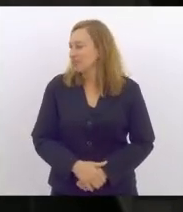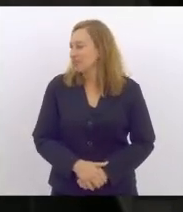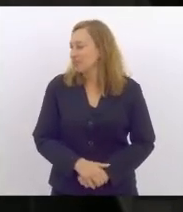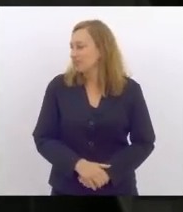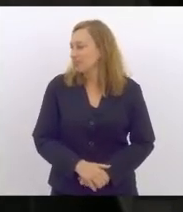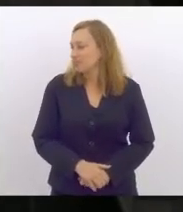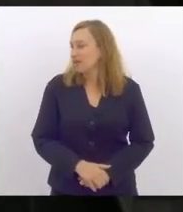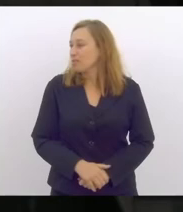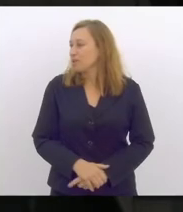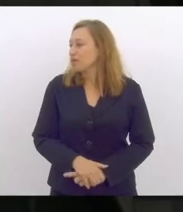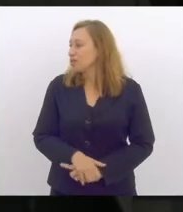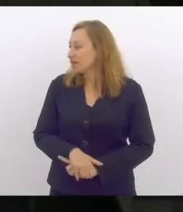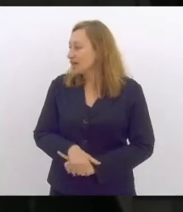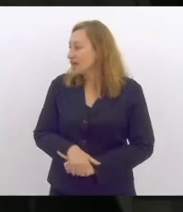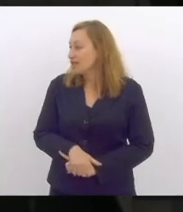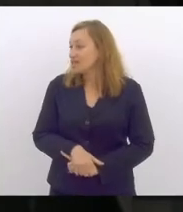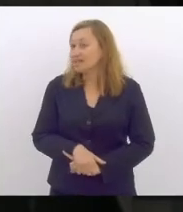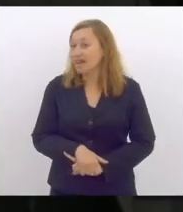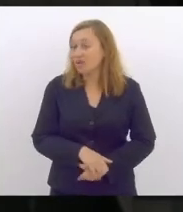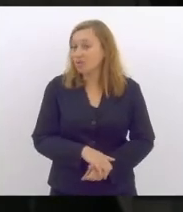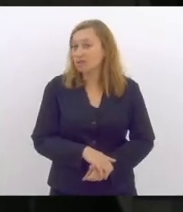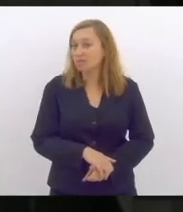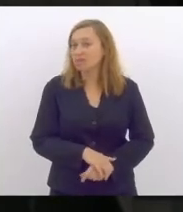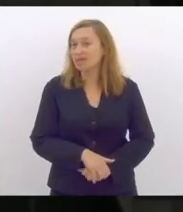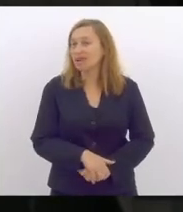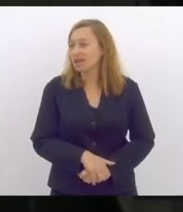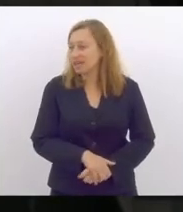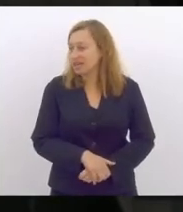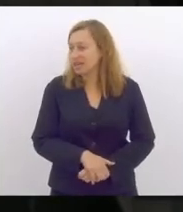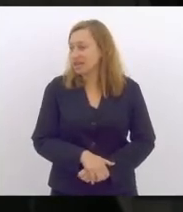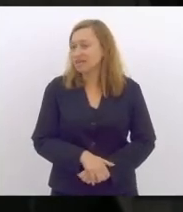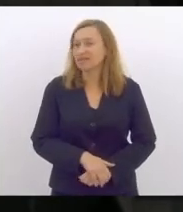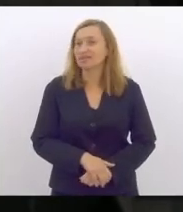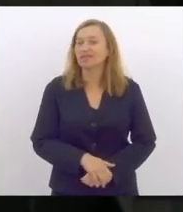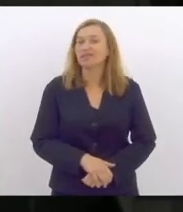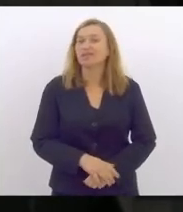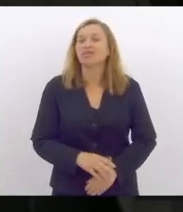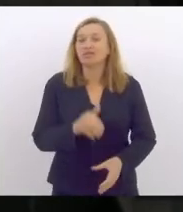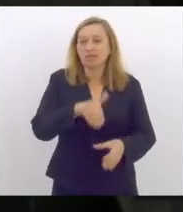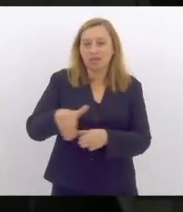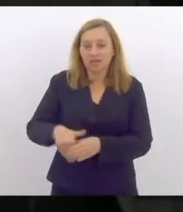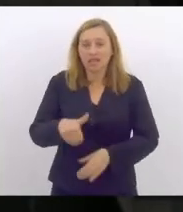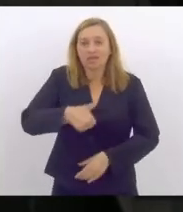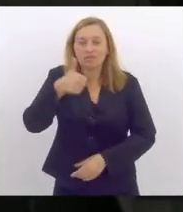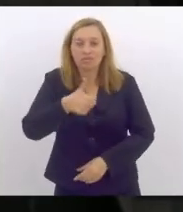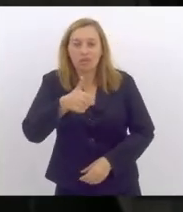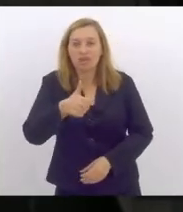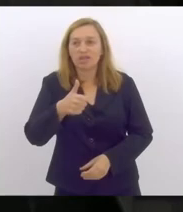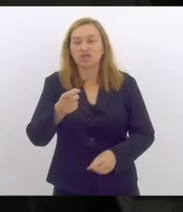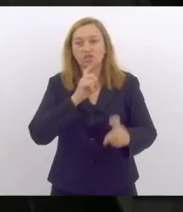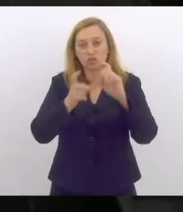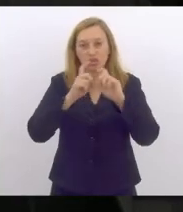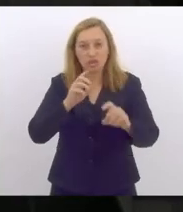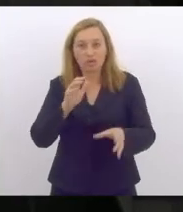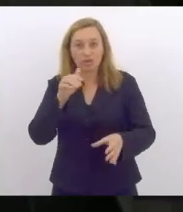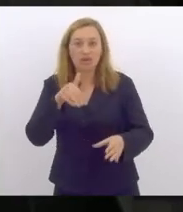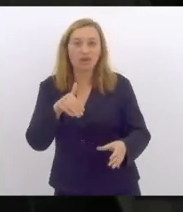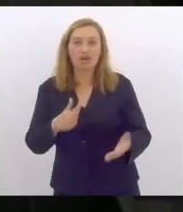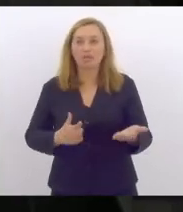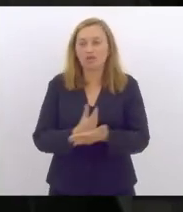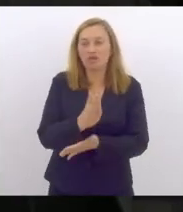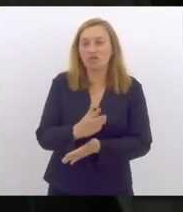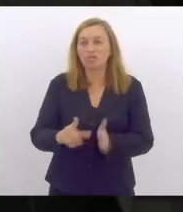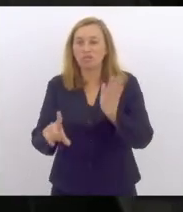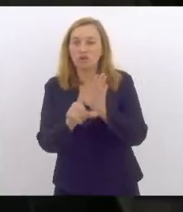bastante oportuno termos votado em primeira discussão e aprovado o projeto de